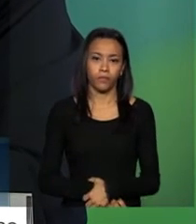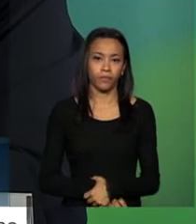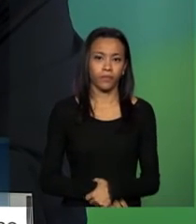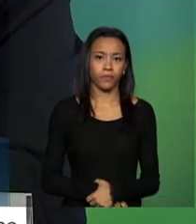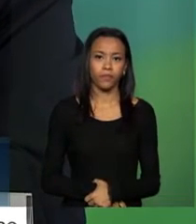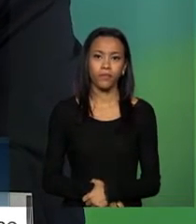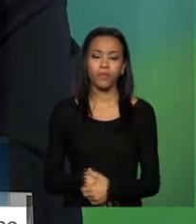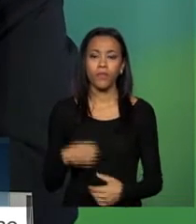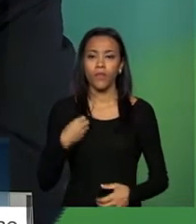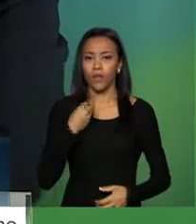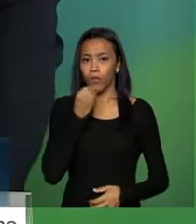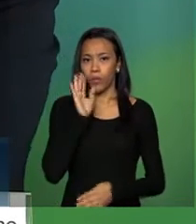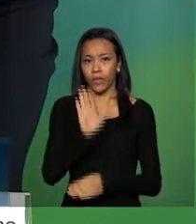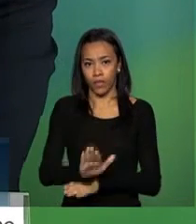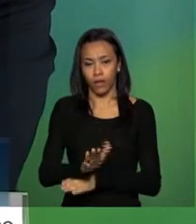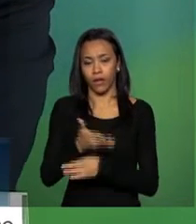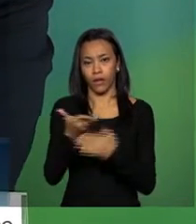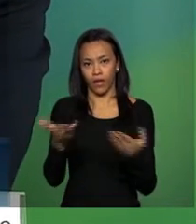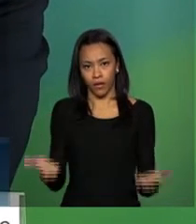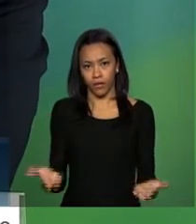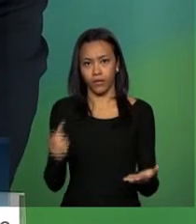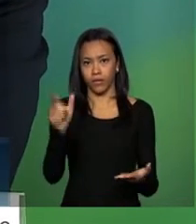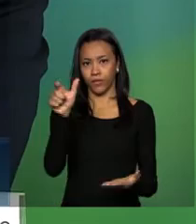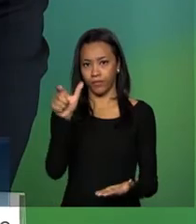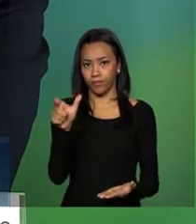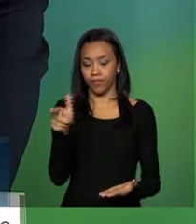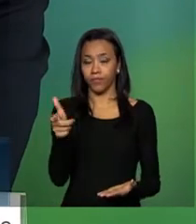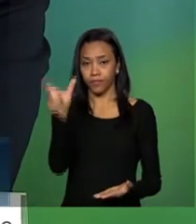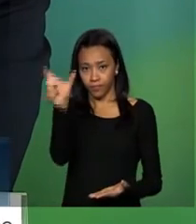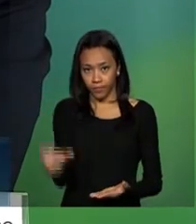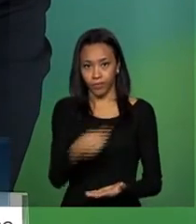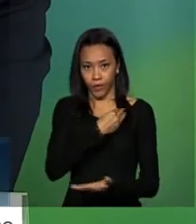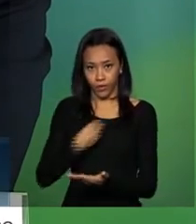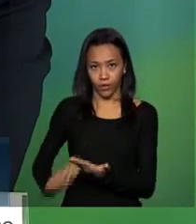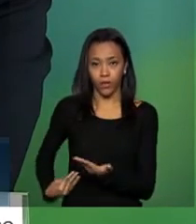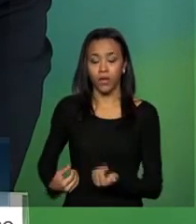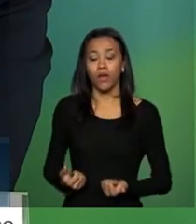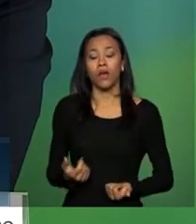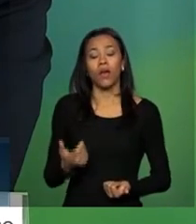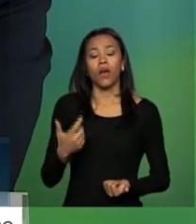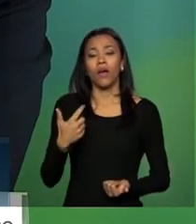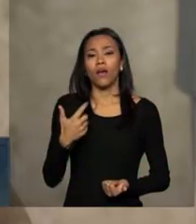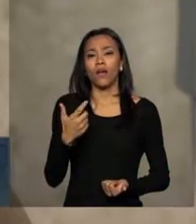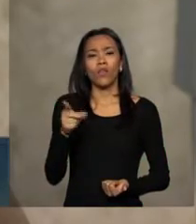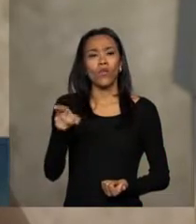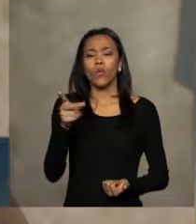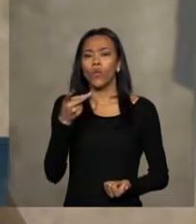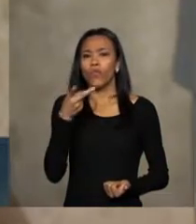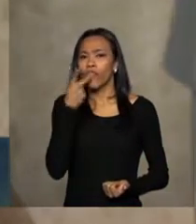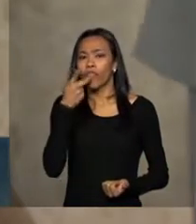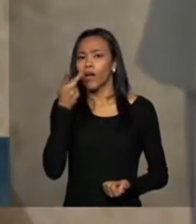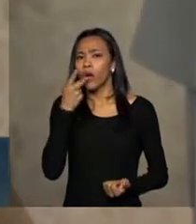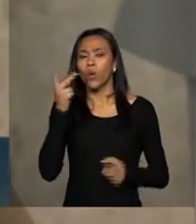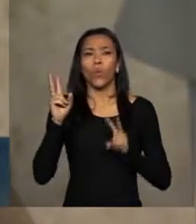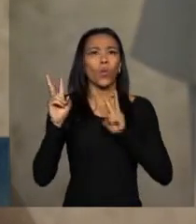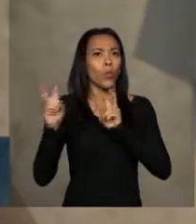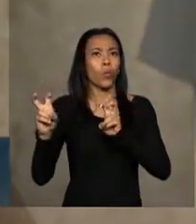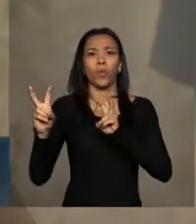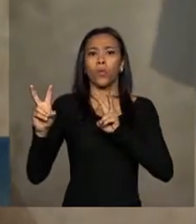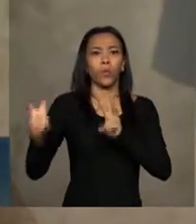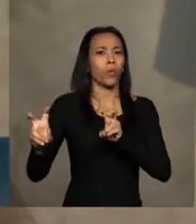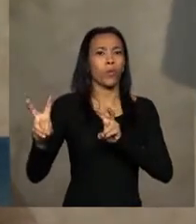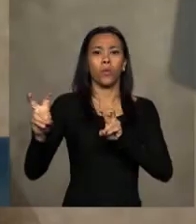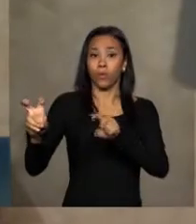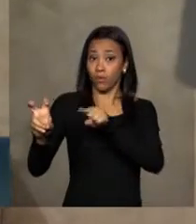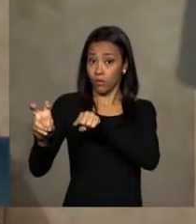Boa tarde, ministro. Lua Aicota, do jornal Estado de São Paulo. O senhor citou aqui, frisou muito, um compromisso